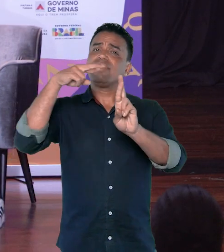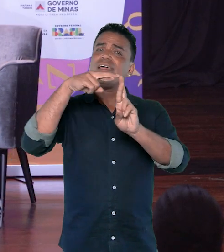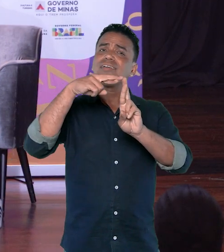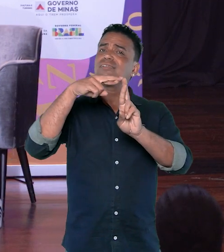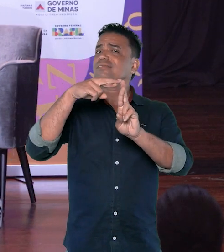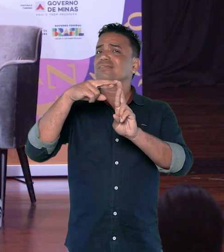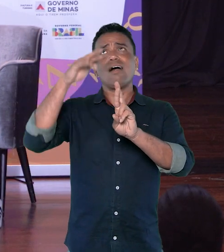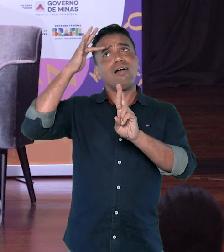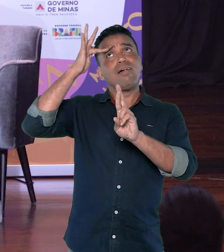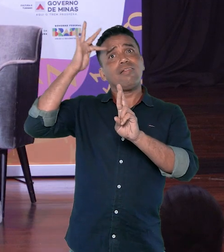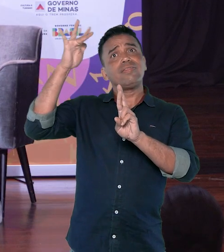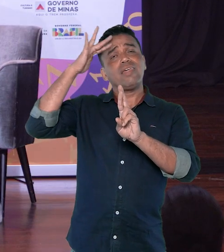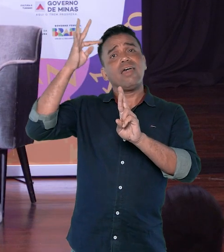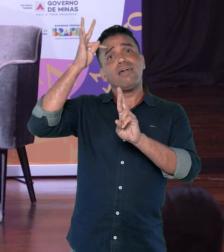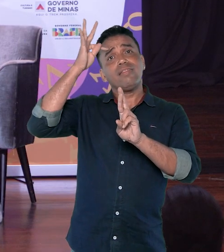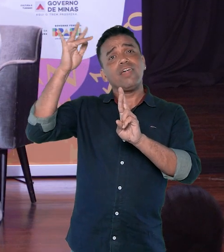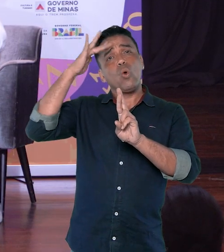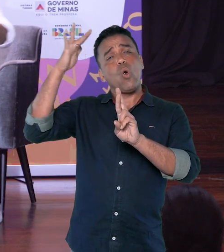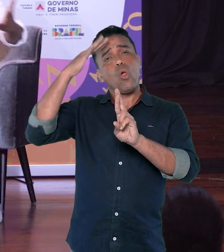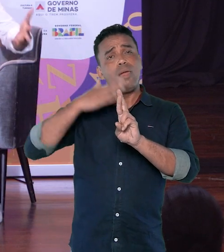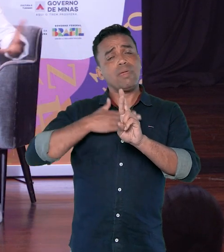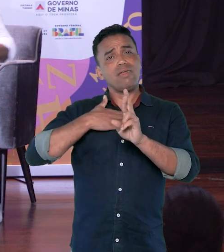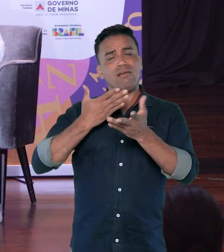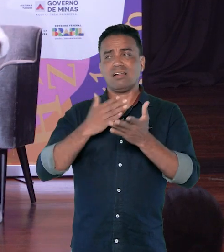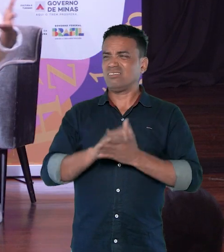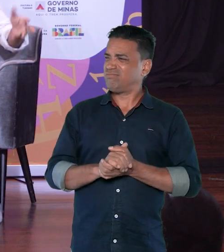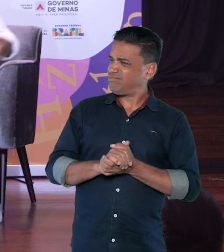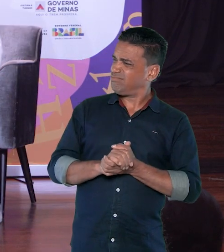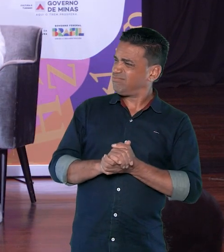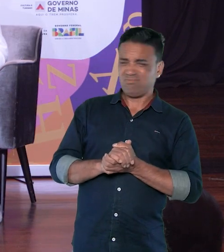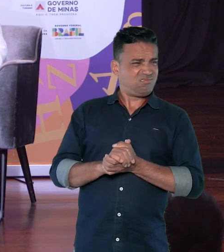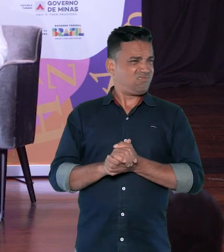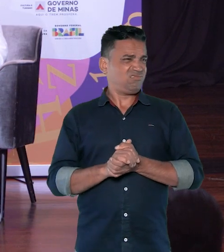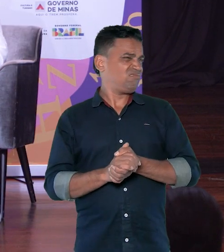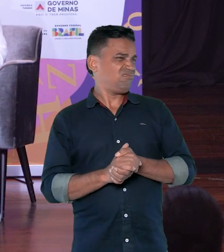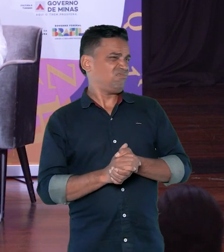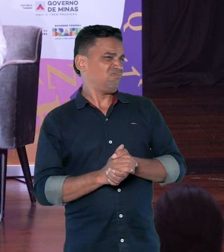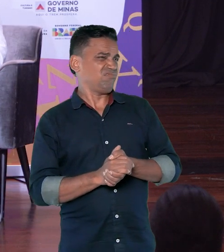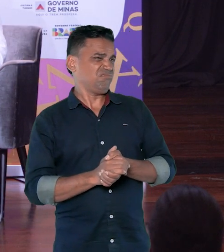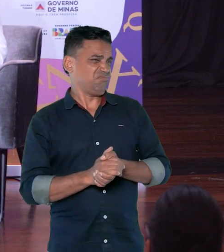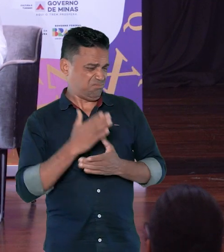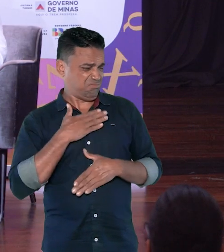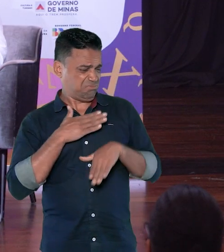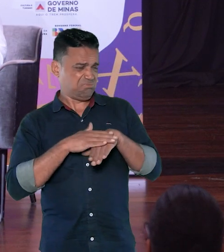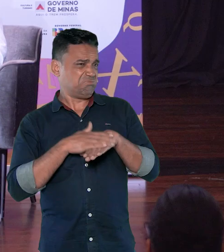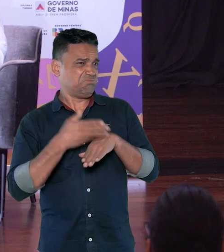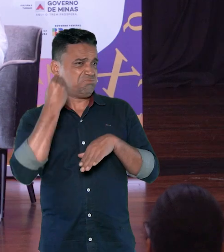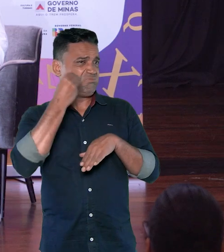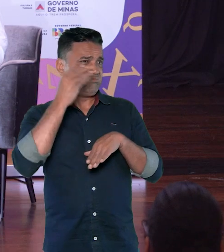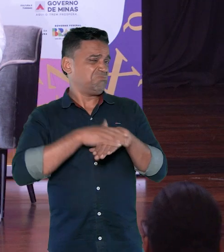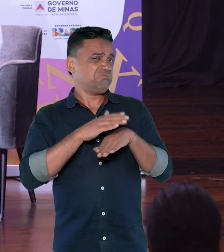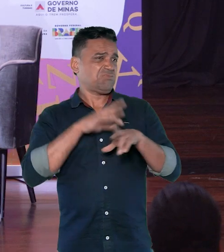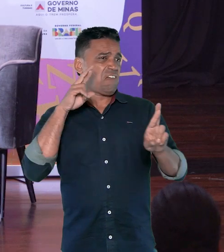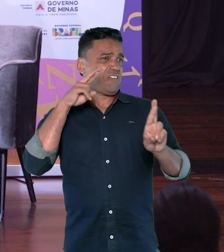teóricos. E eu, verde, assim, sem qualquer tipo de experiência acadêmica, eu disse, fui eu mesmo.